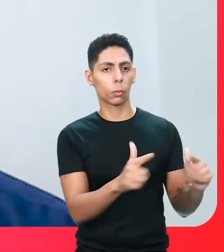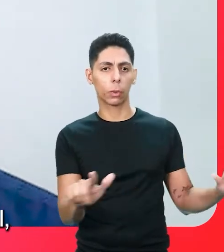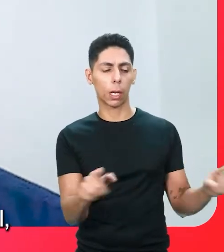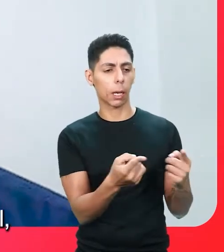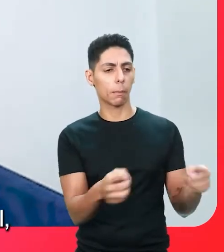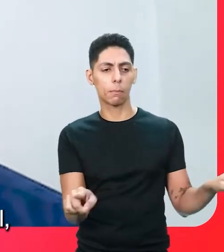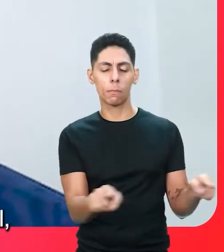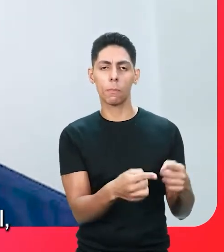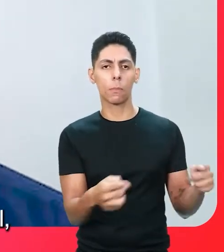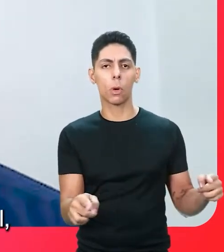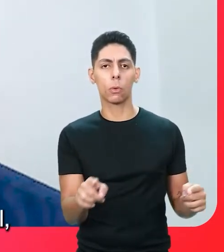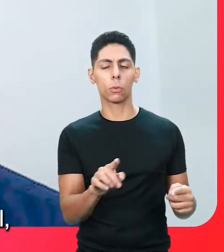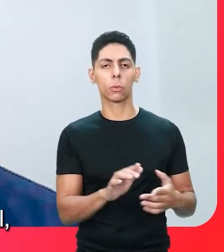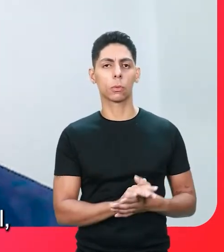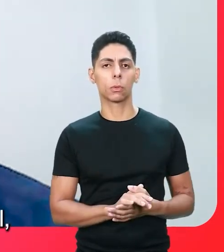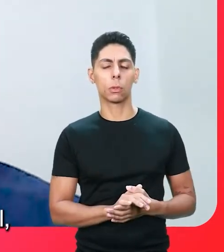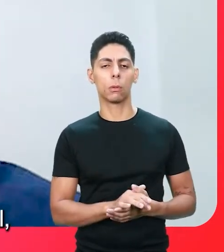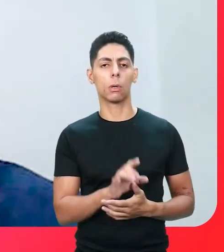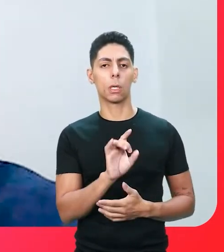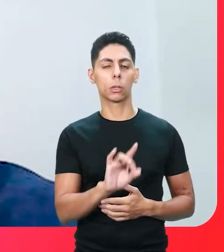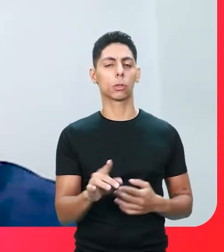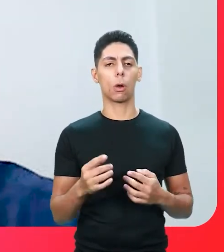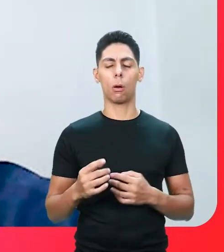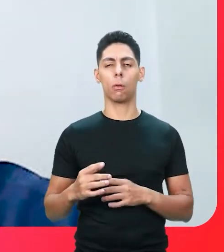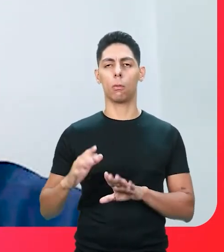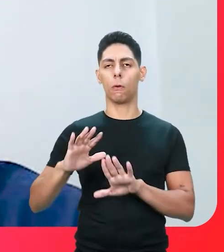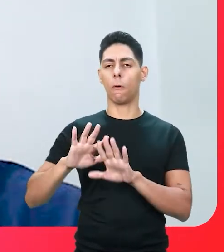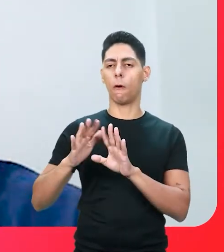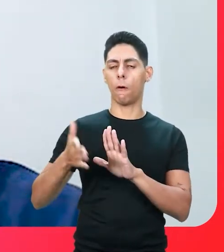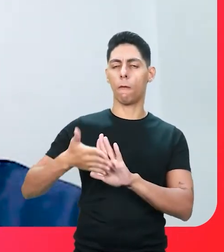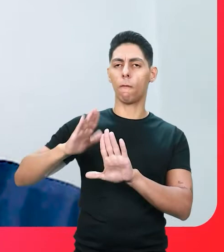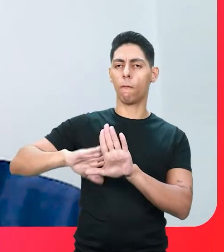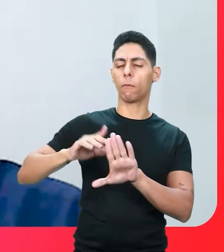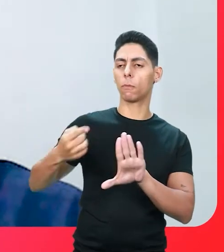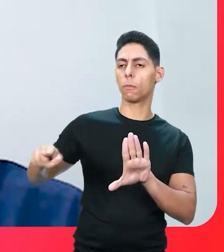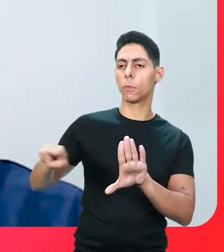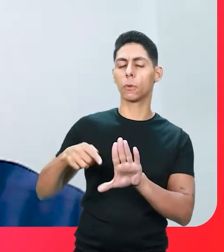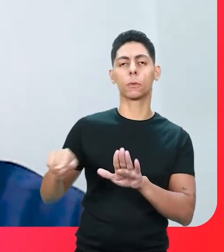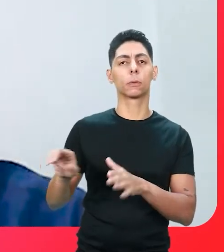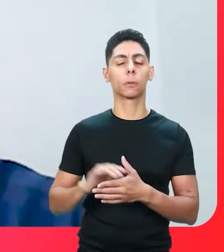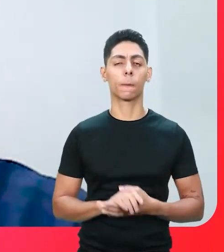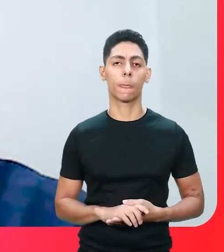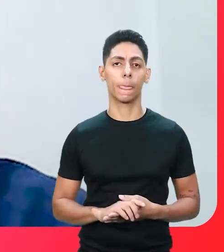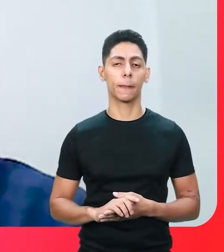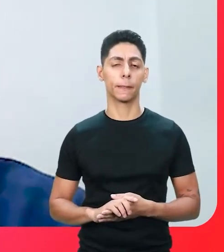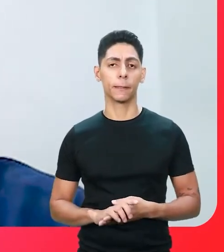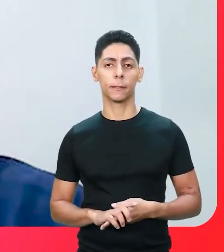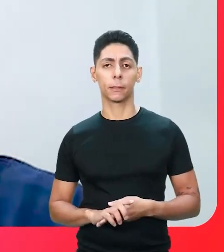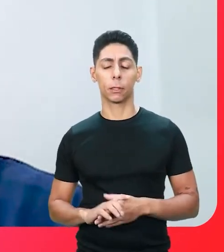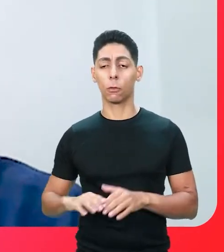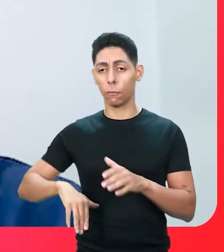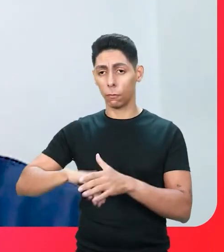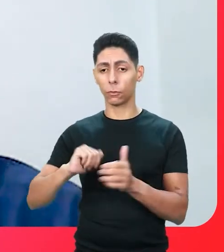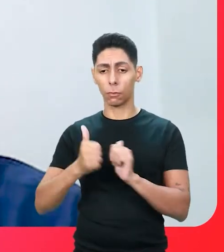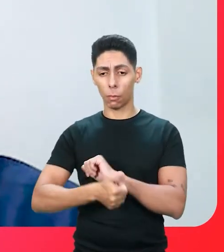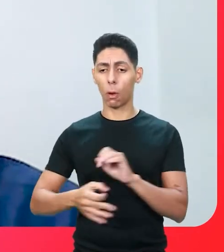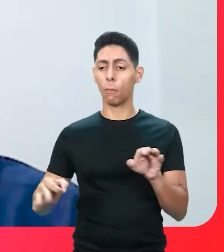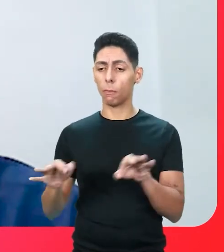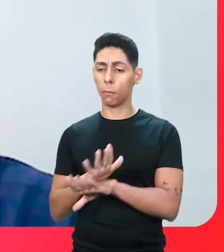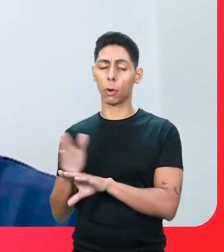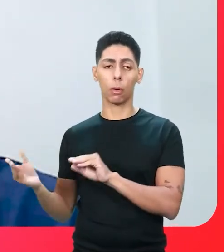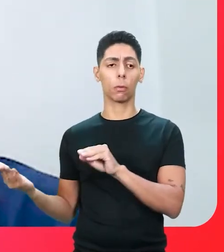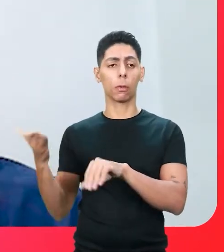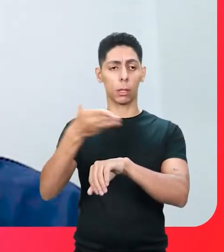se toca é só o que a gente chama de cortina musical. Na CBN, de 1990, quando eu saí da Tupi do futebol, fui para a CBN, fevereiro